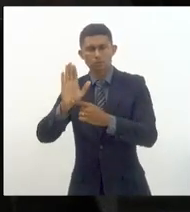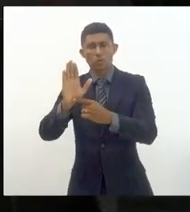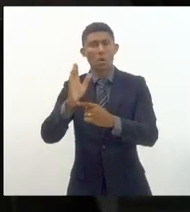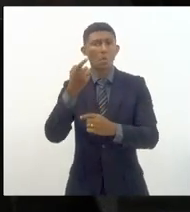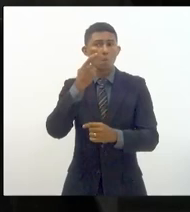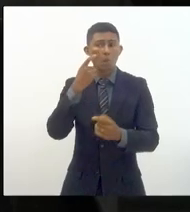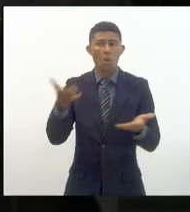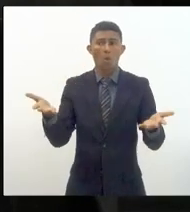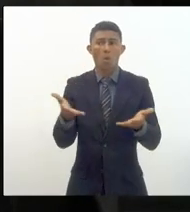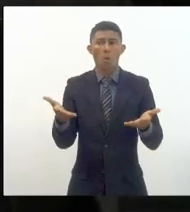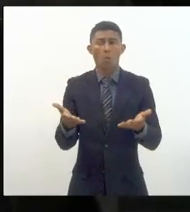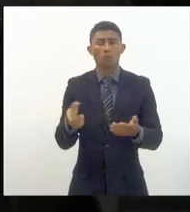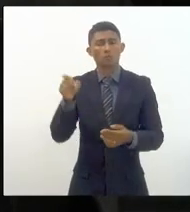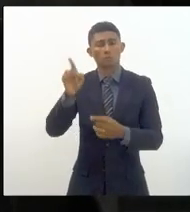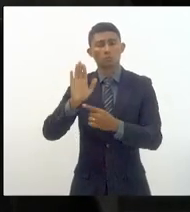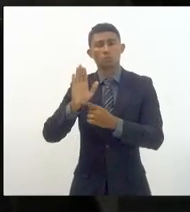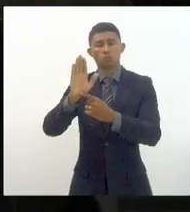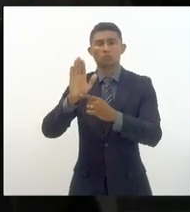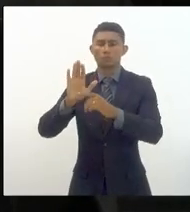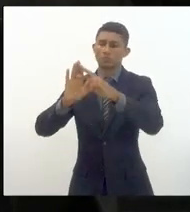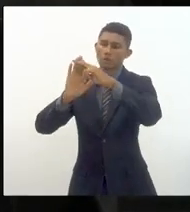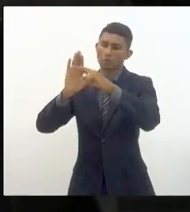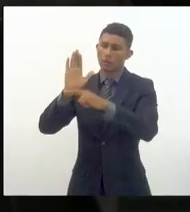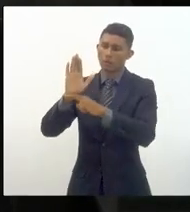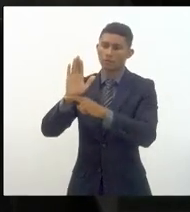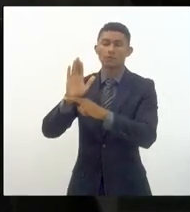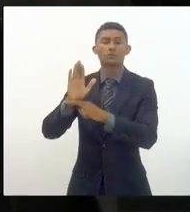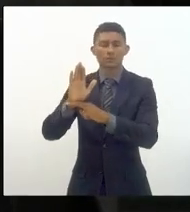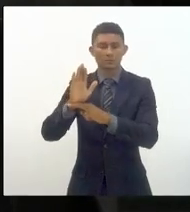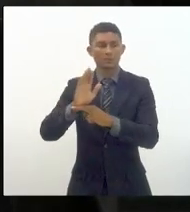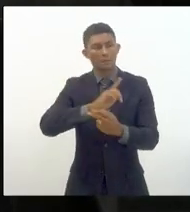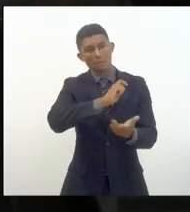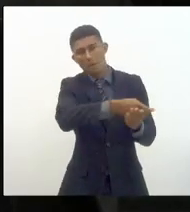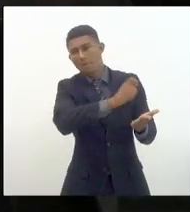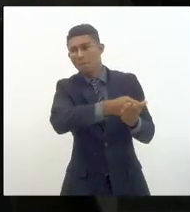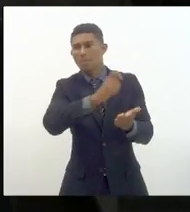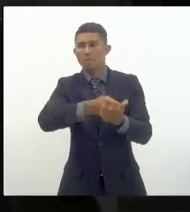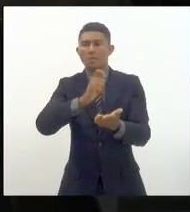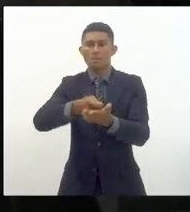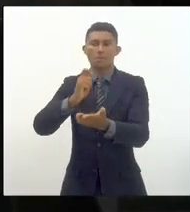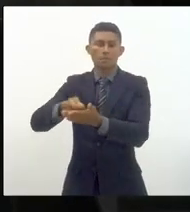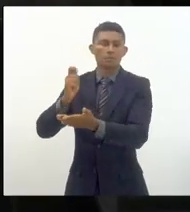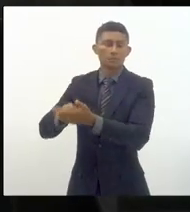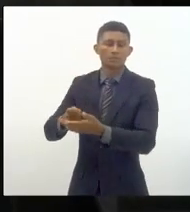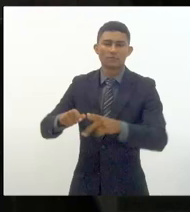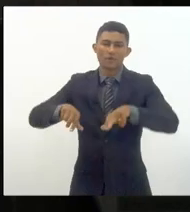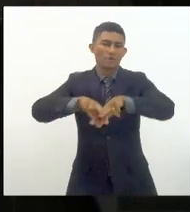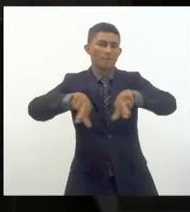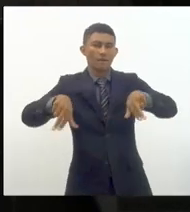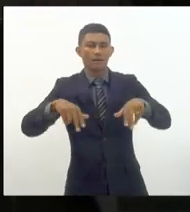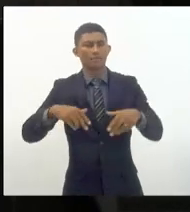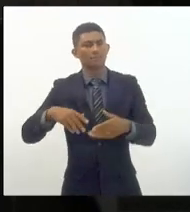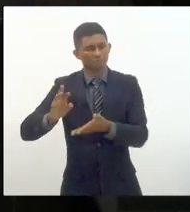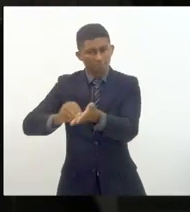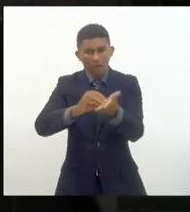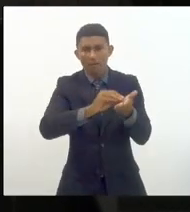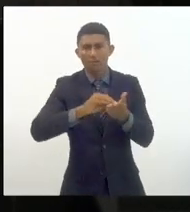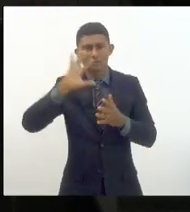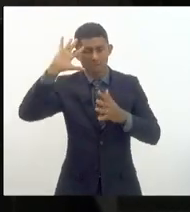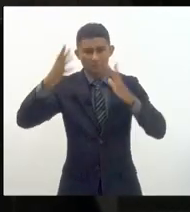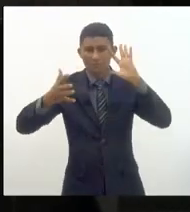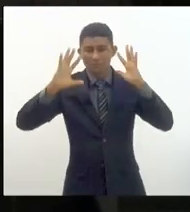hoje do do da regulamentação do pagamento desses dispositivos que faltavam ser resolvidos no pccs da Saúde